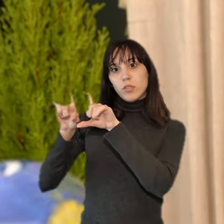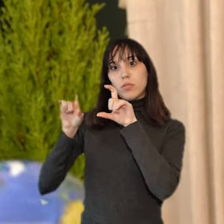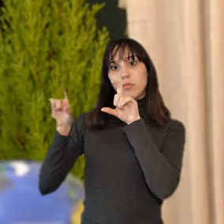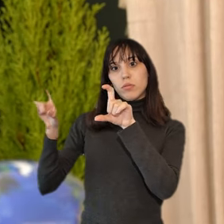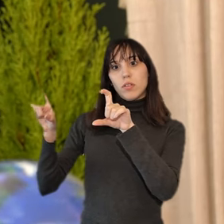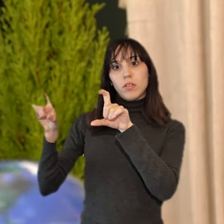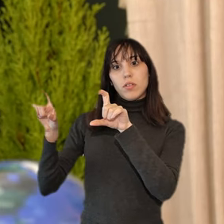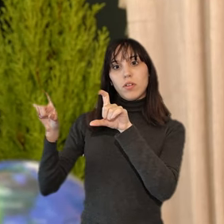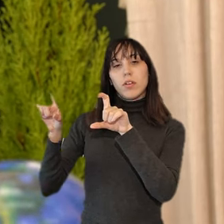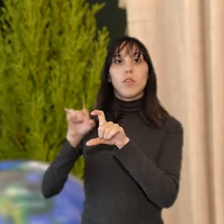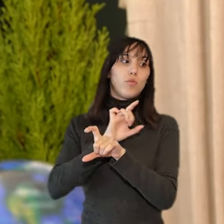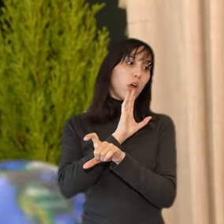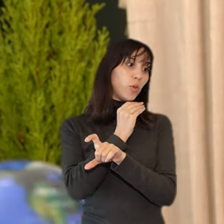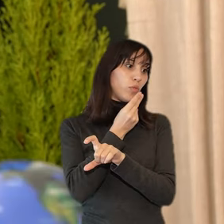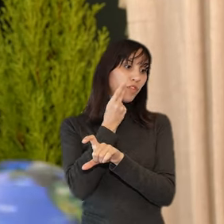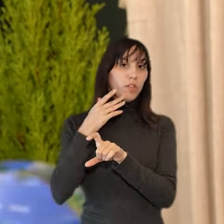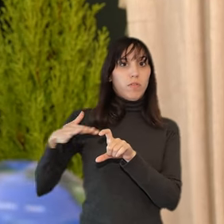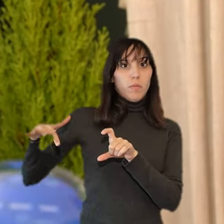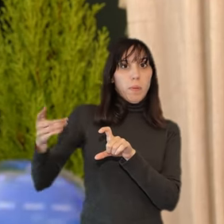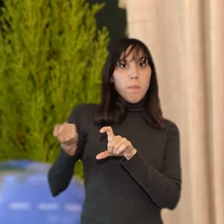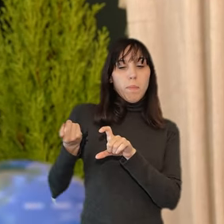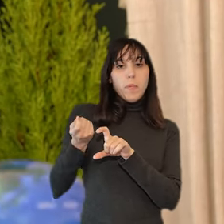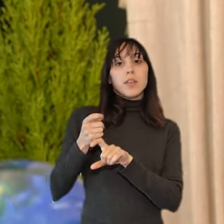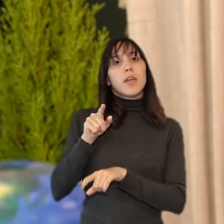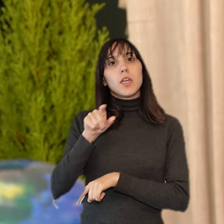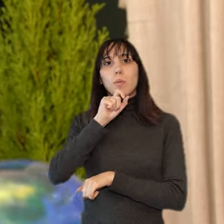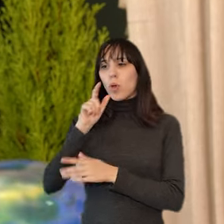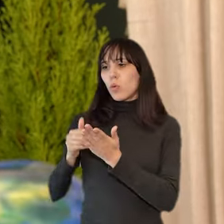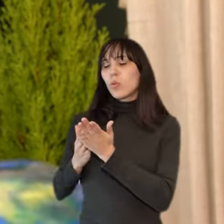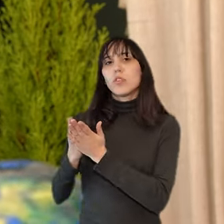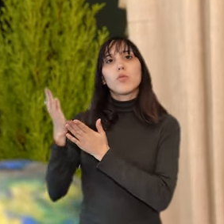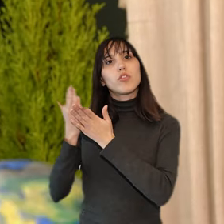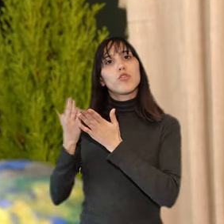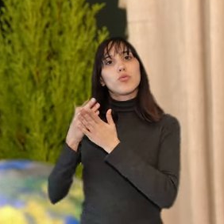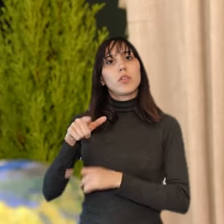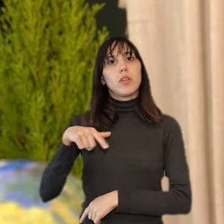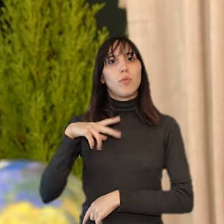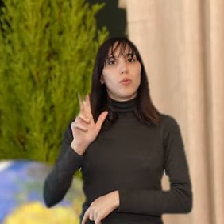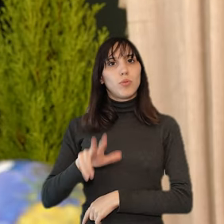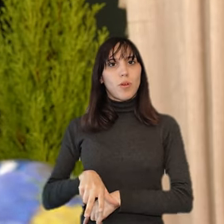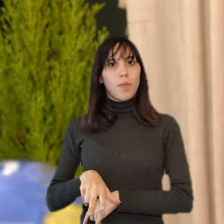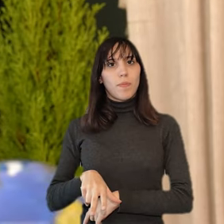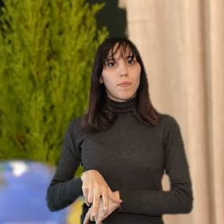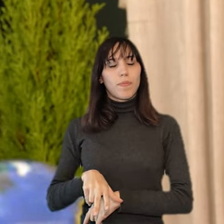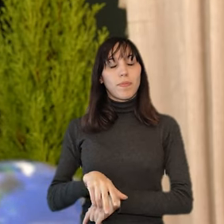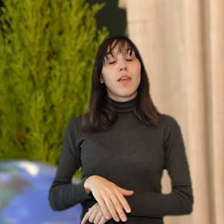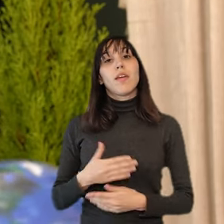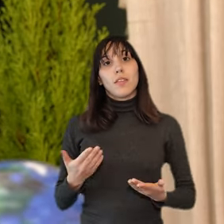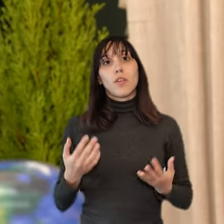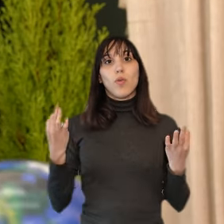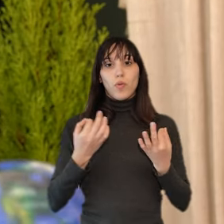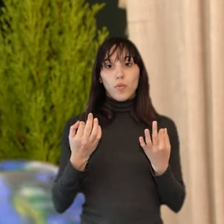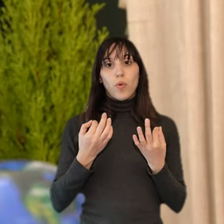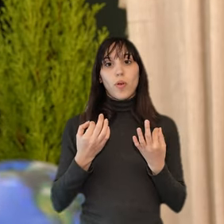da zona onde o aluno vive eh E se ele pode perseguir estudos então em Portugal dessa forma portanto obtendo